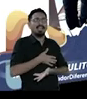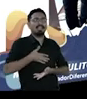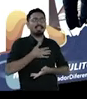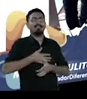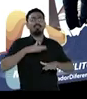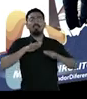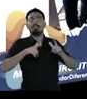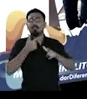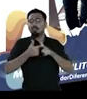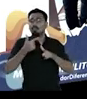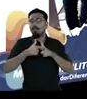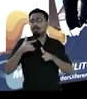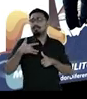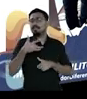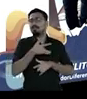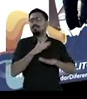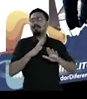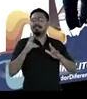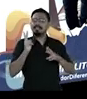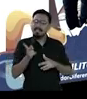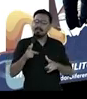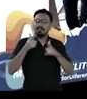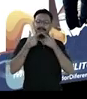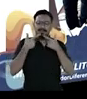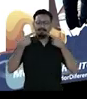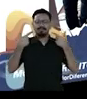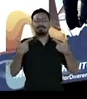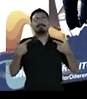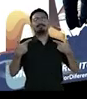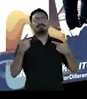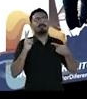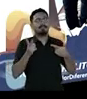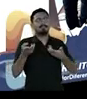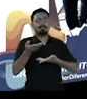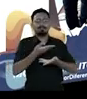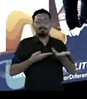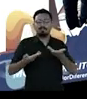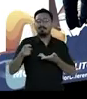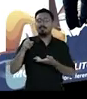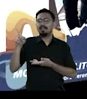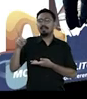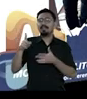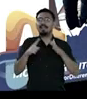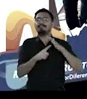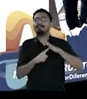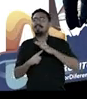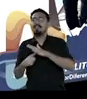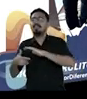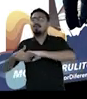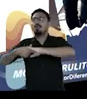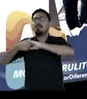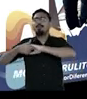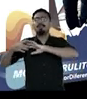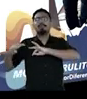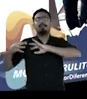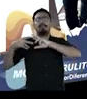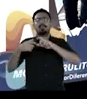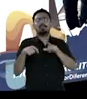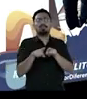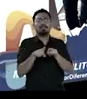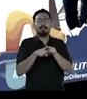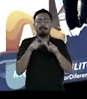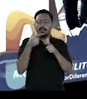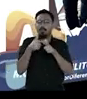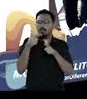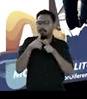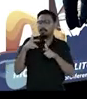saúde, mas lá sempre sorrindo, sempre fazendo a sua feira, sempre cumprimentando a todos, com muitos problemas de